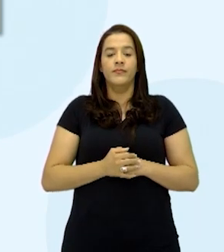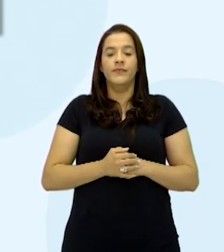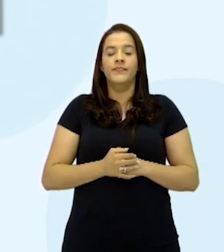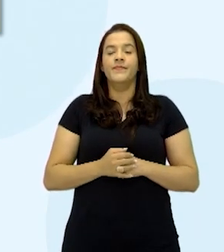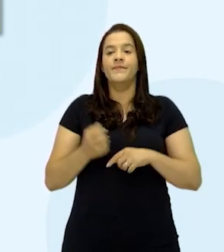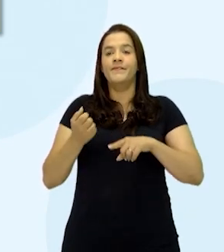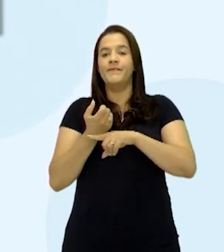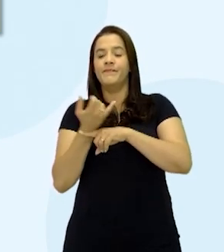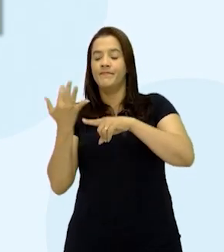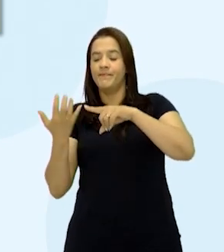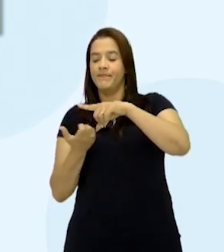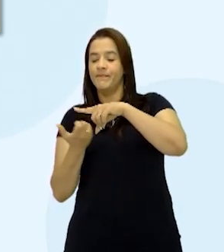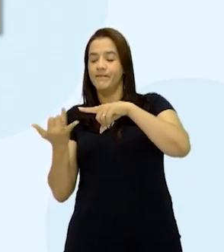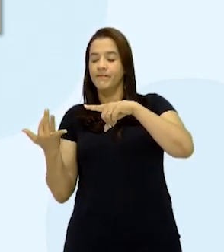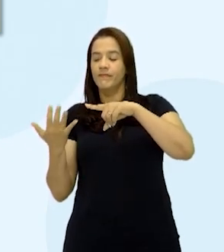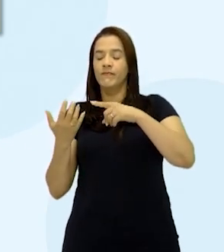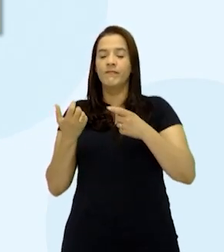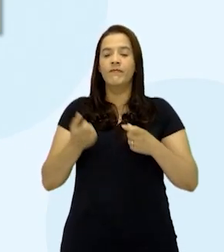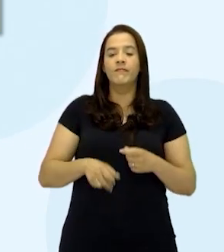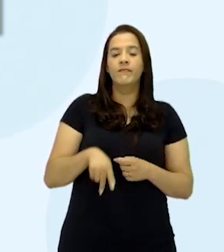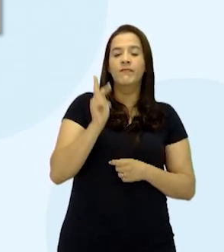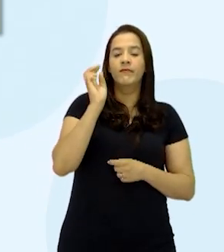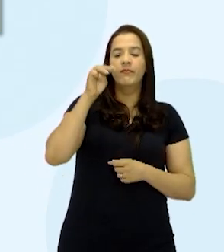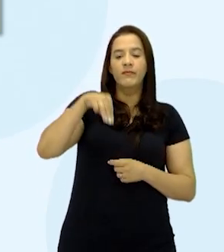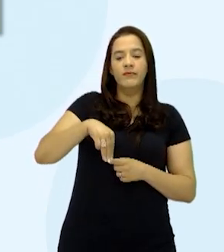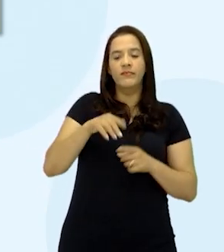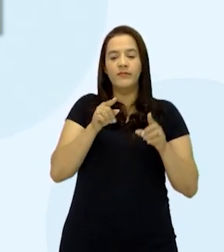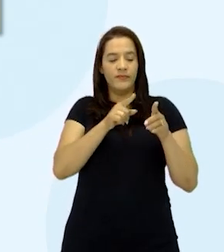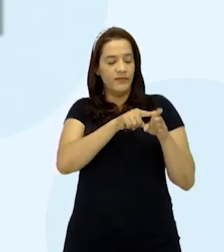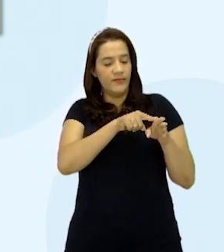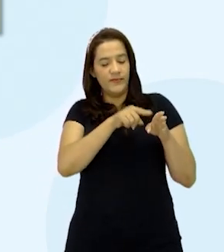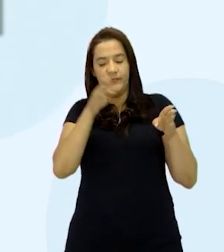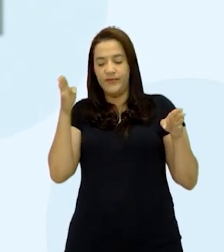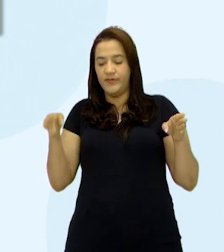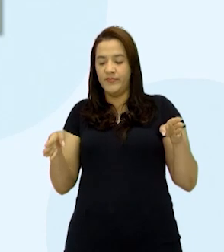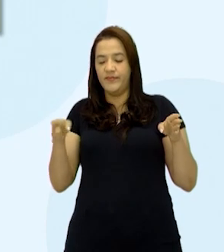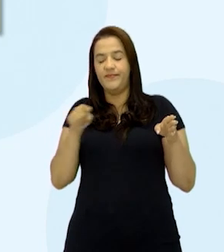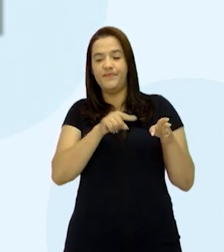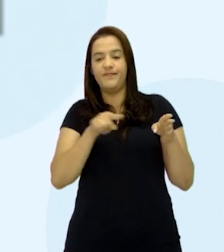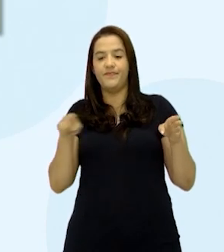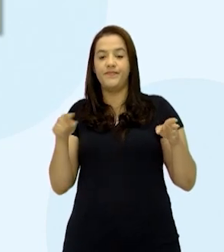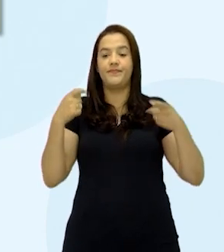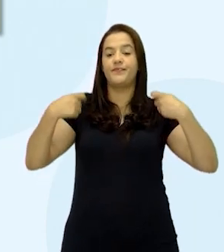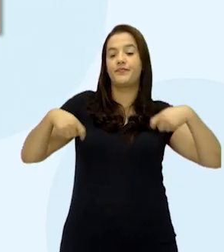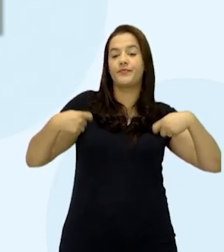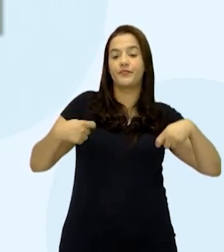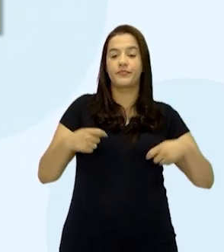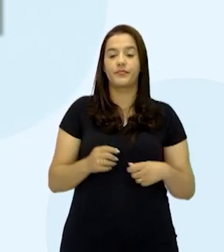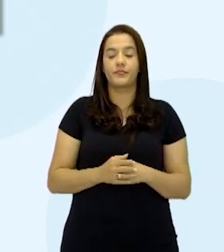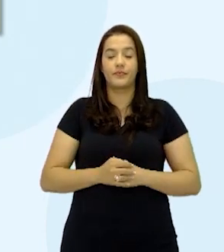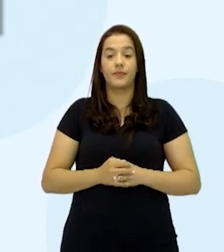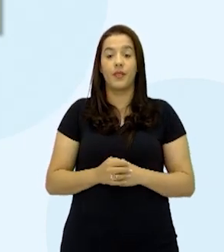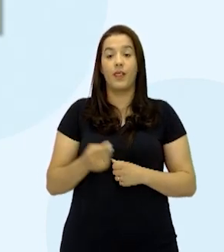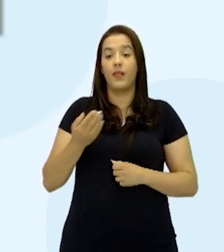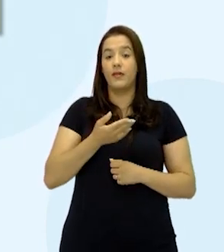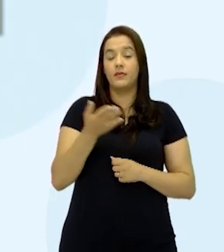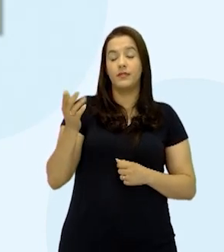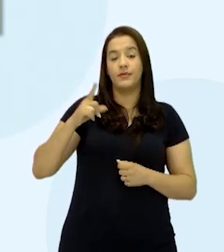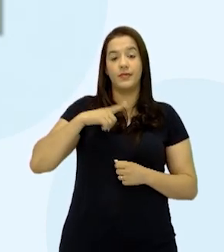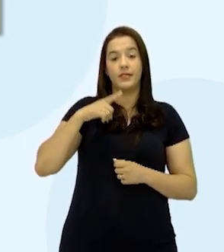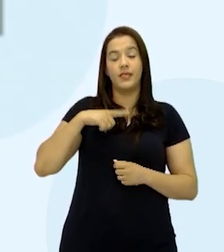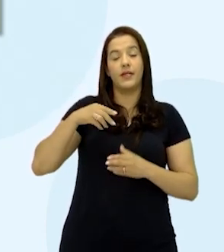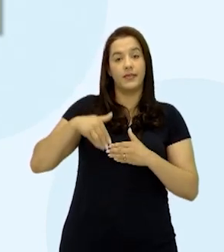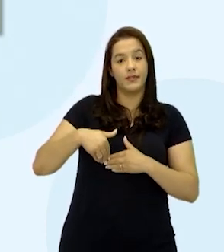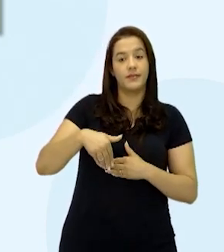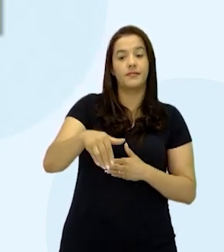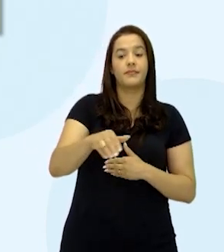que representa a quantidade de quilômetros que Luiz ainda precisa percorrer? O que ele ainda vai